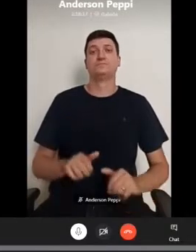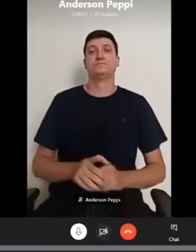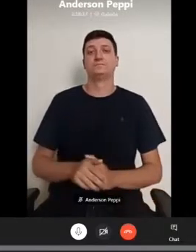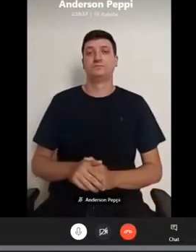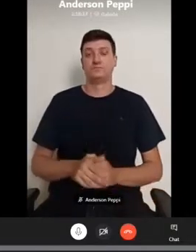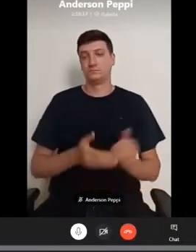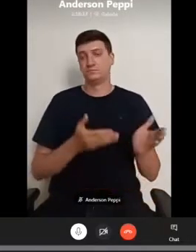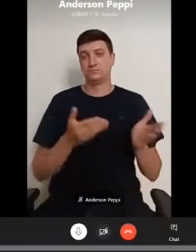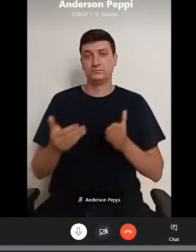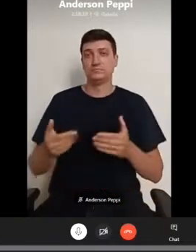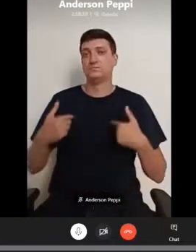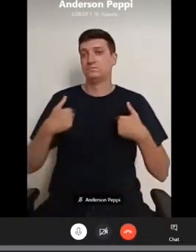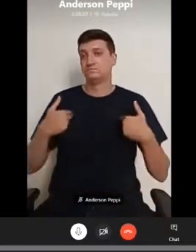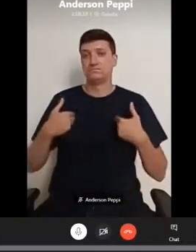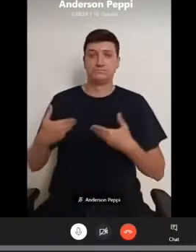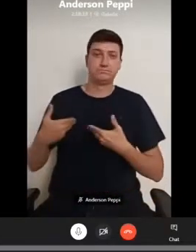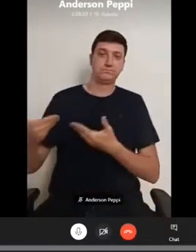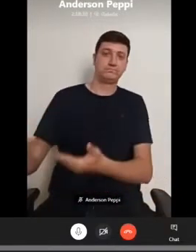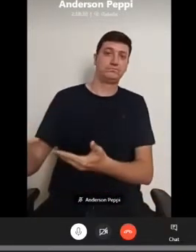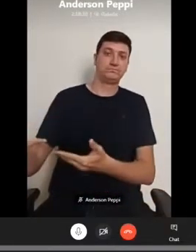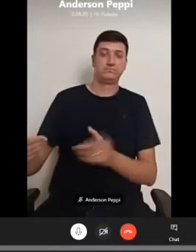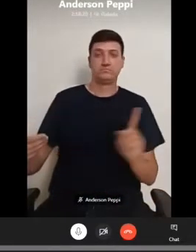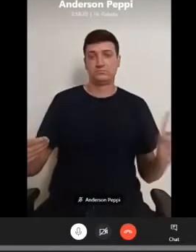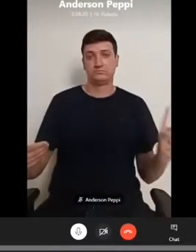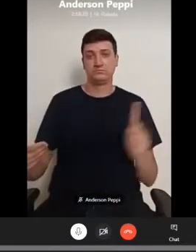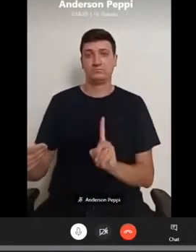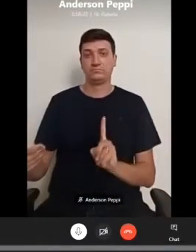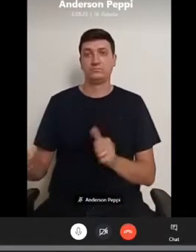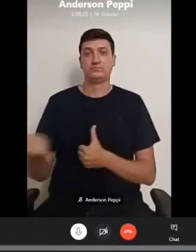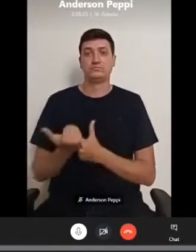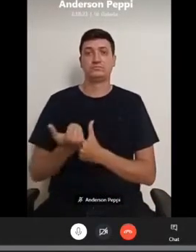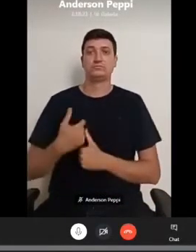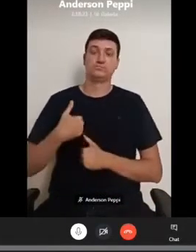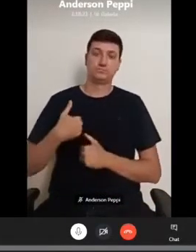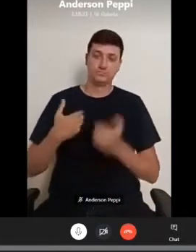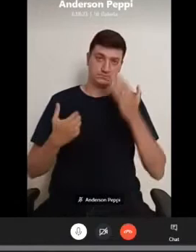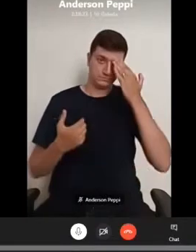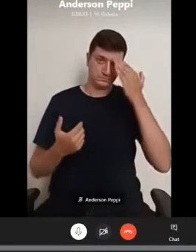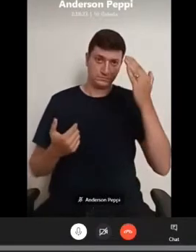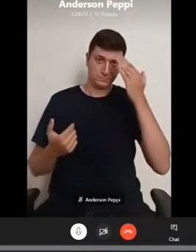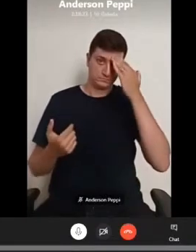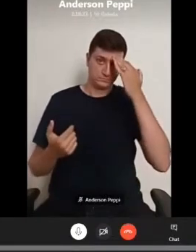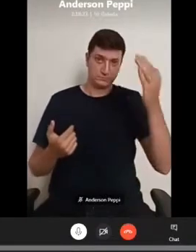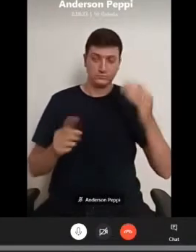momento para deixar esta mesa. Muito obrigado a todos aí que nos